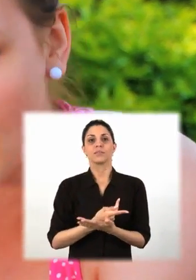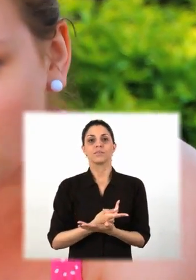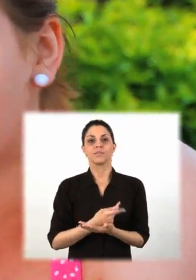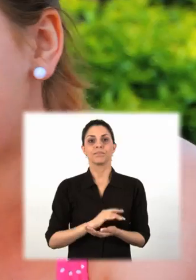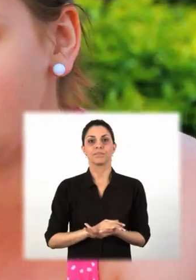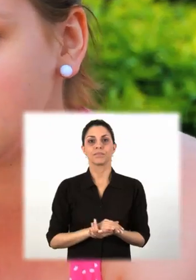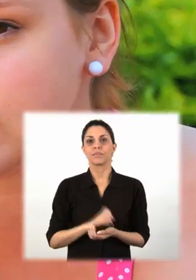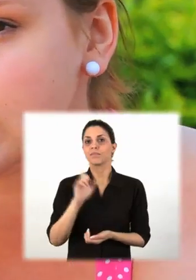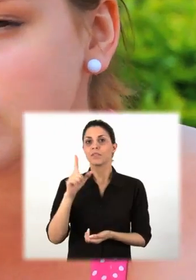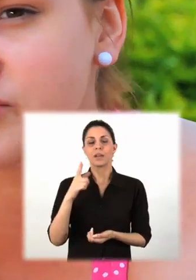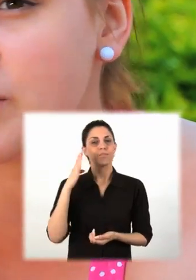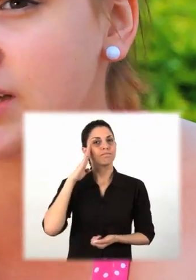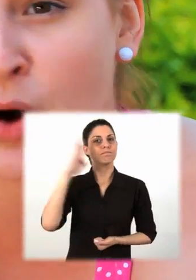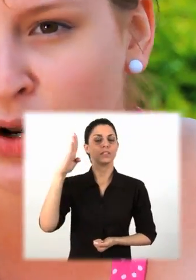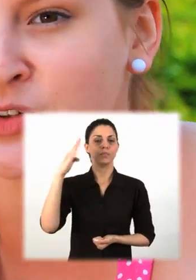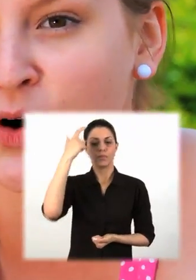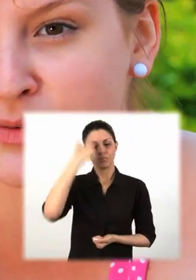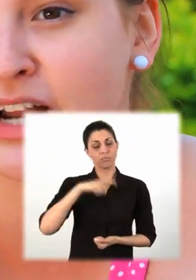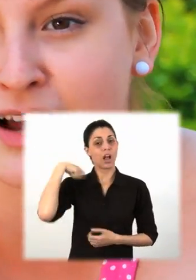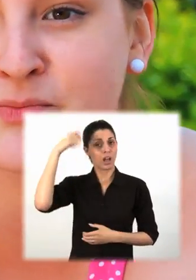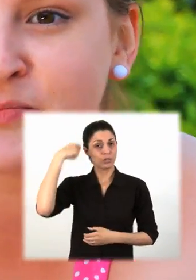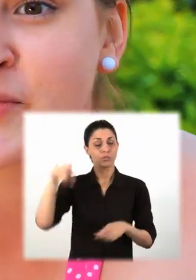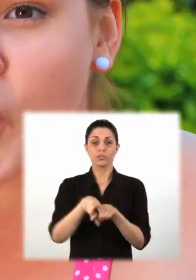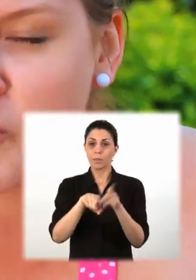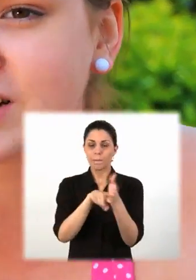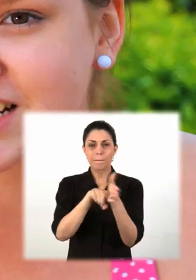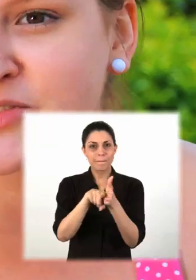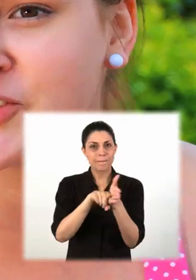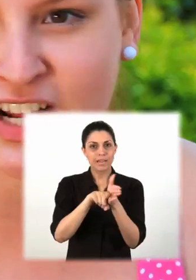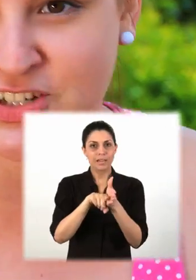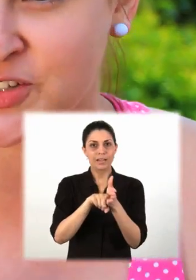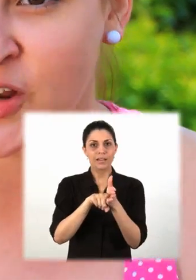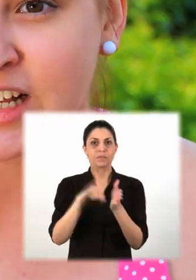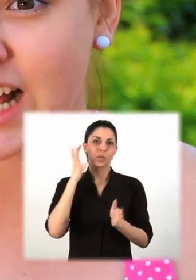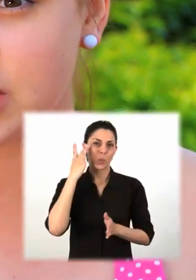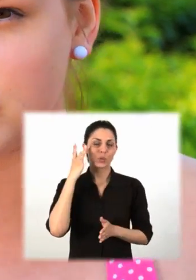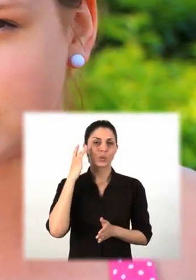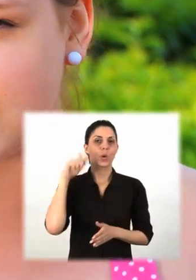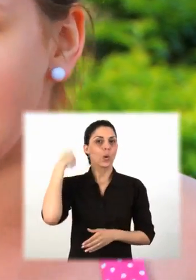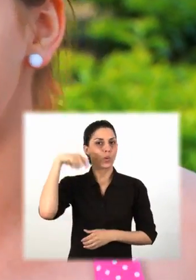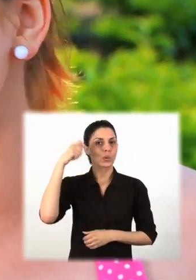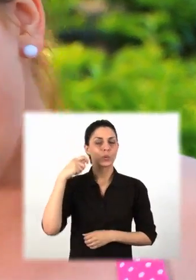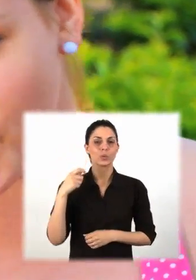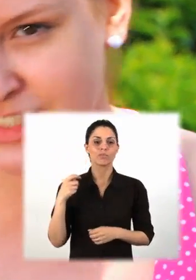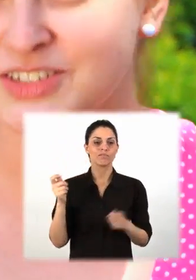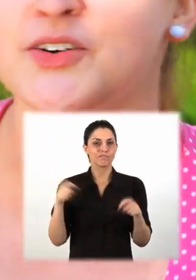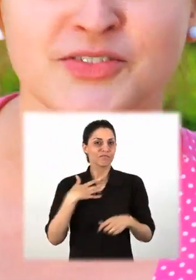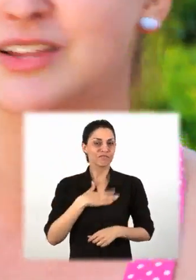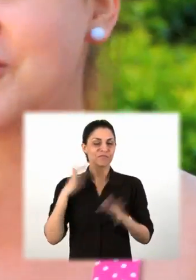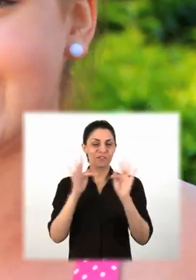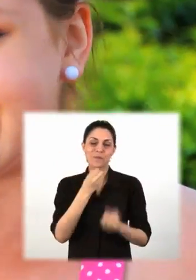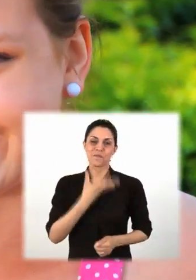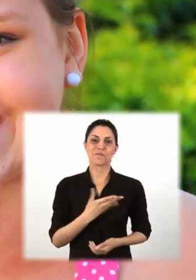propõem para pontuação, isso é fundamental para o ator e como pesquisa do ator. Acho que já tô começando a sacar mais essa coisa e